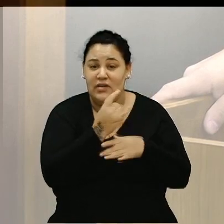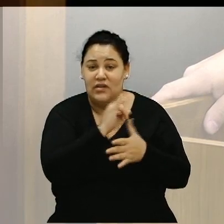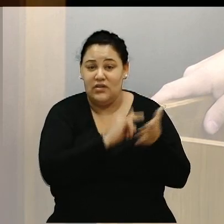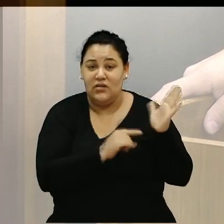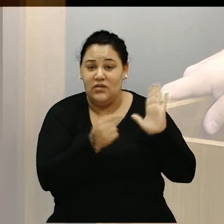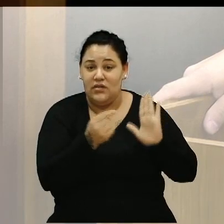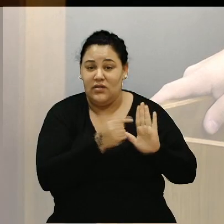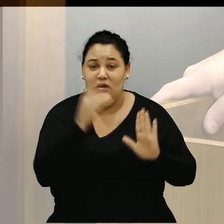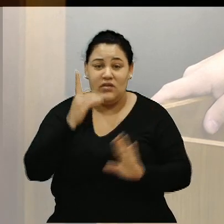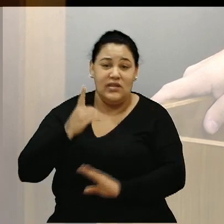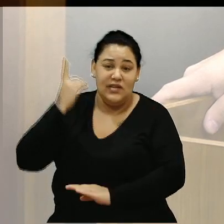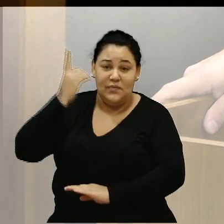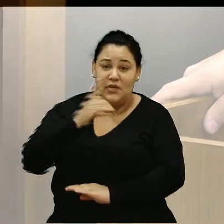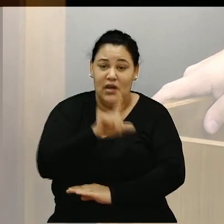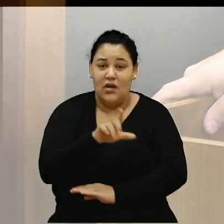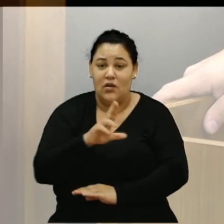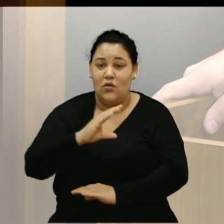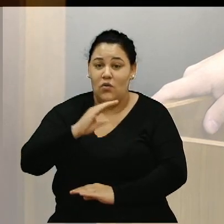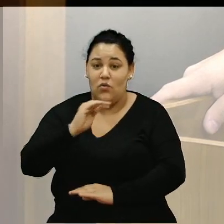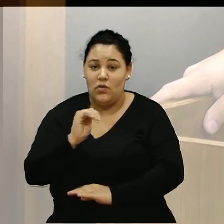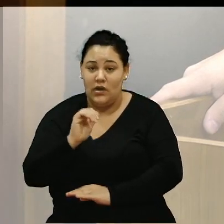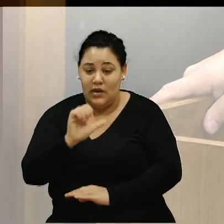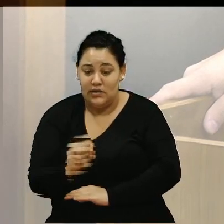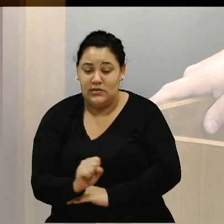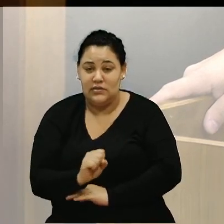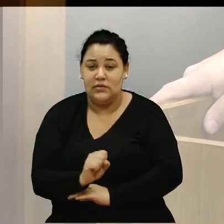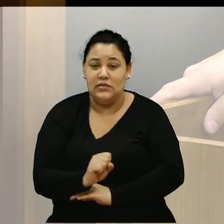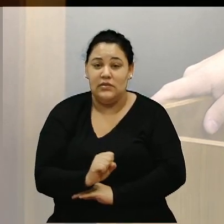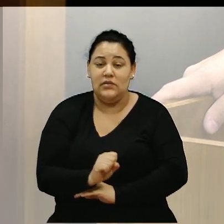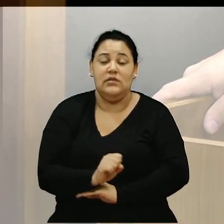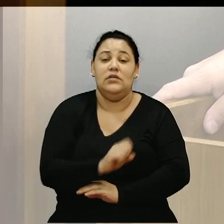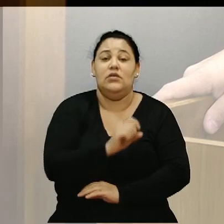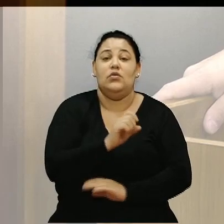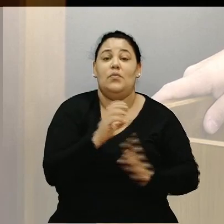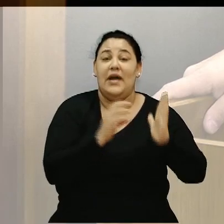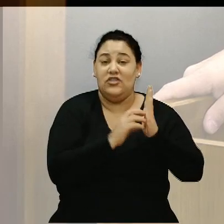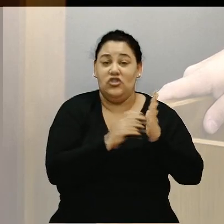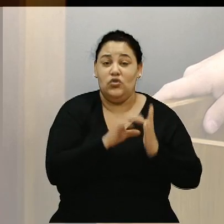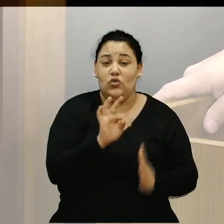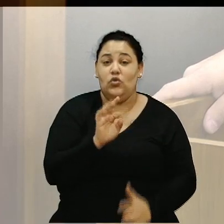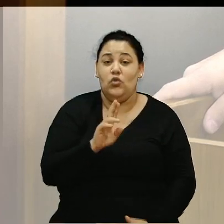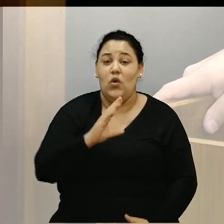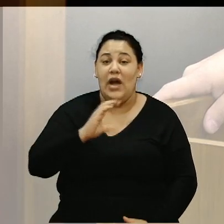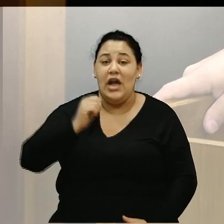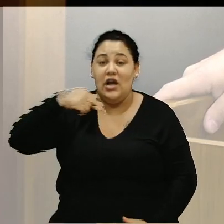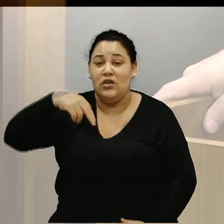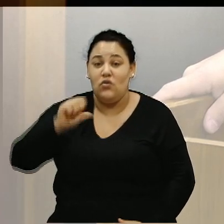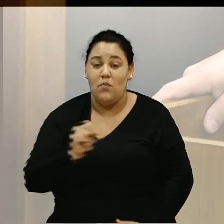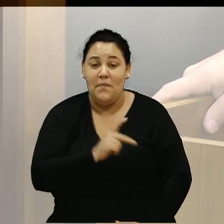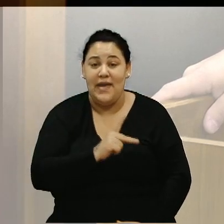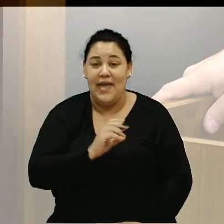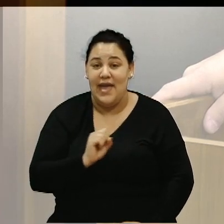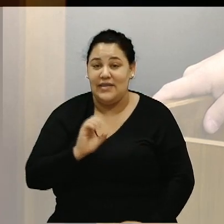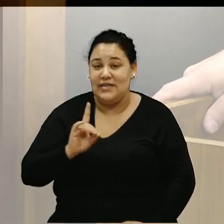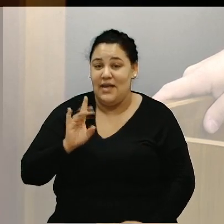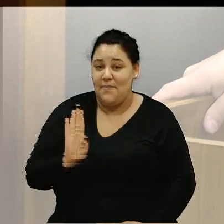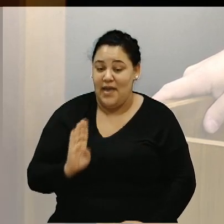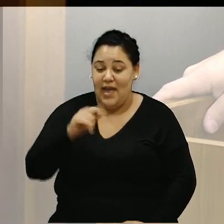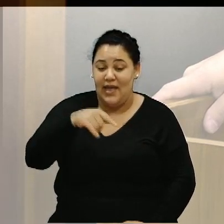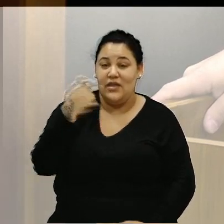o deputado Lucas Redecker, tucano do PSDB, que no Rio Grande do Sul